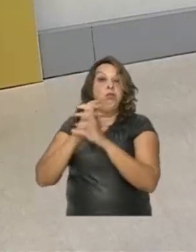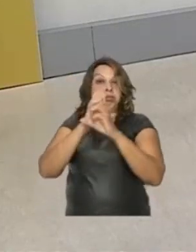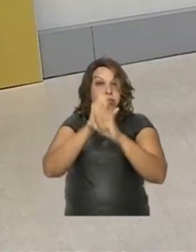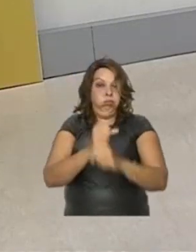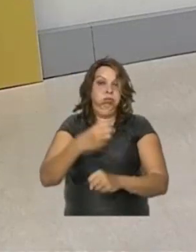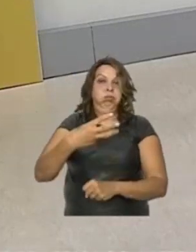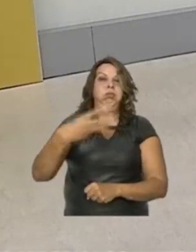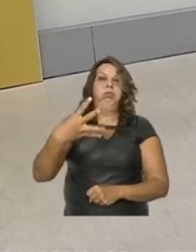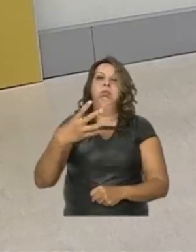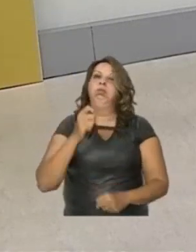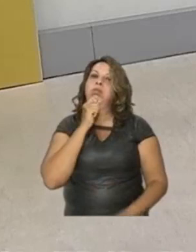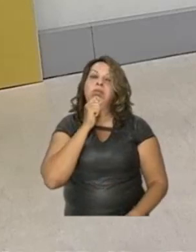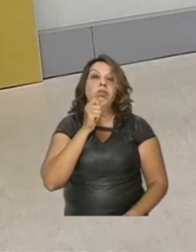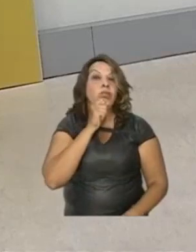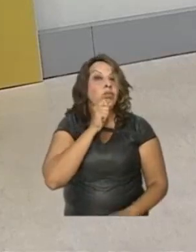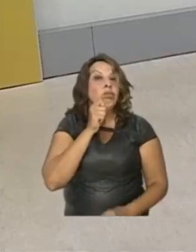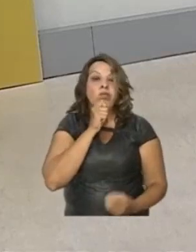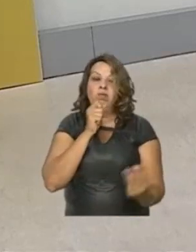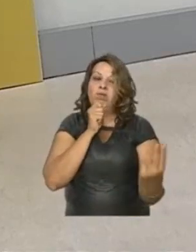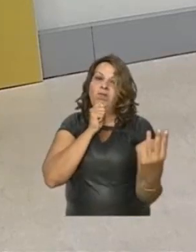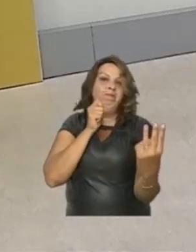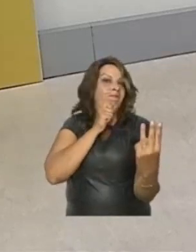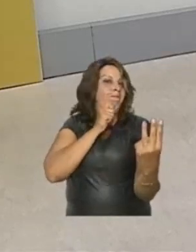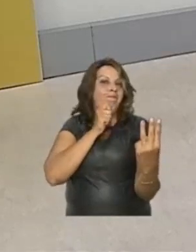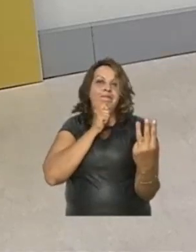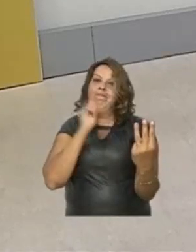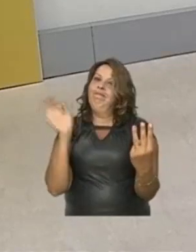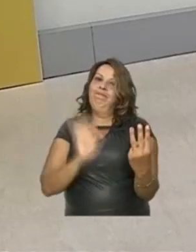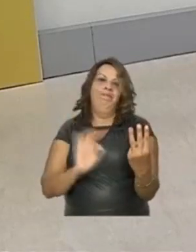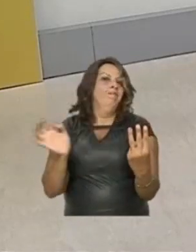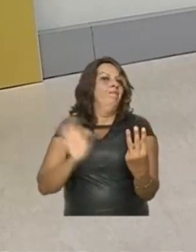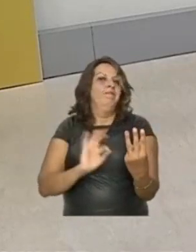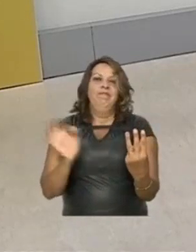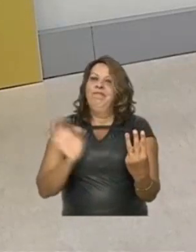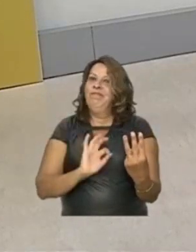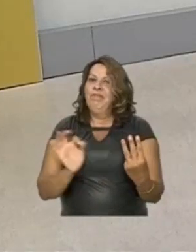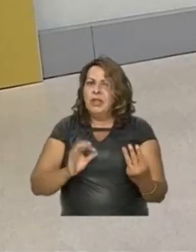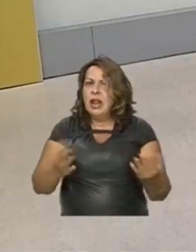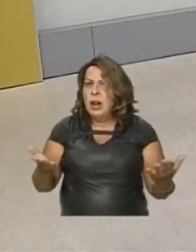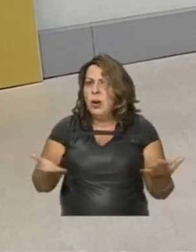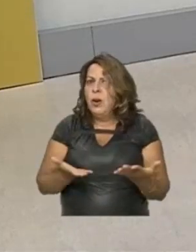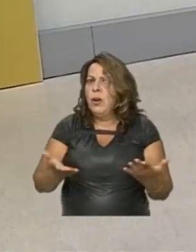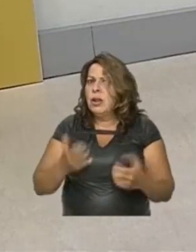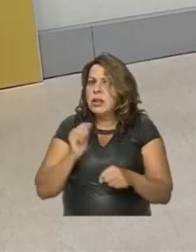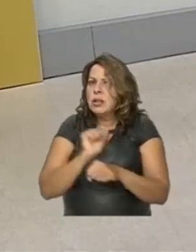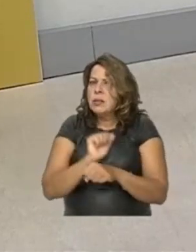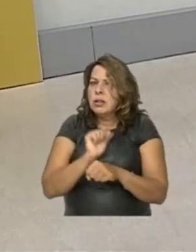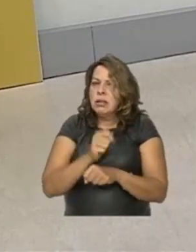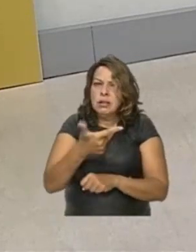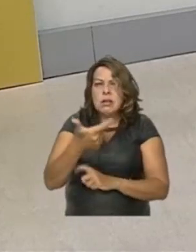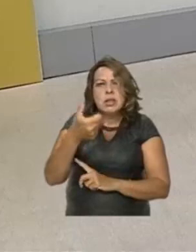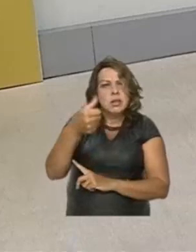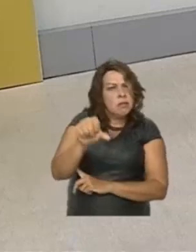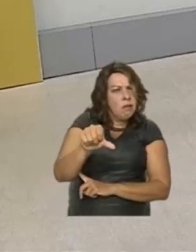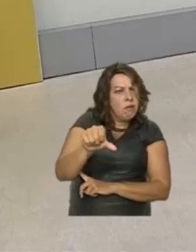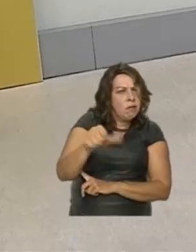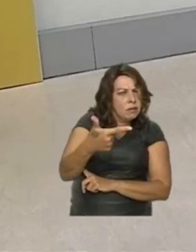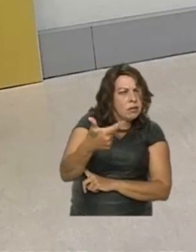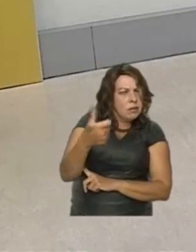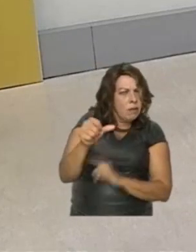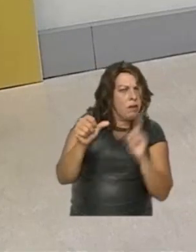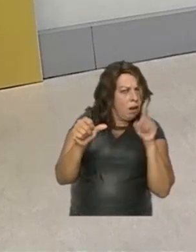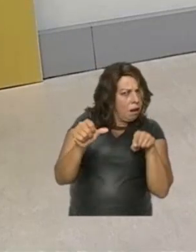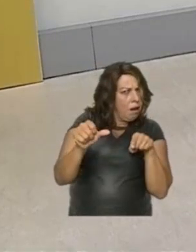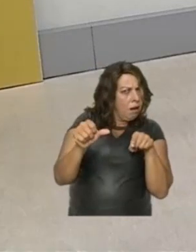chamadas. Ainda não tenho contemplado, nada decidido, viu? Será que tá esperando 29? Porque saiu